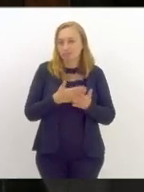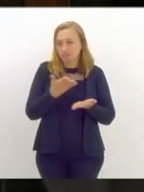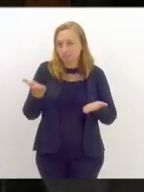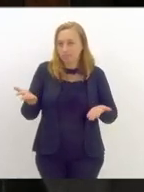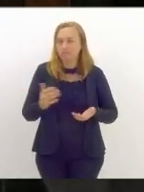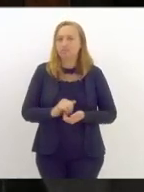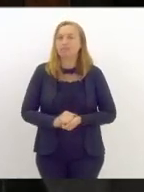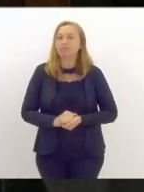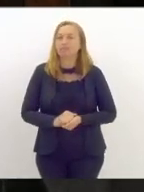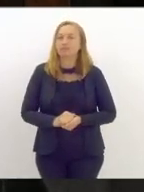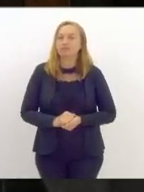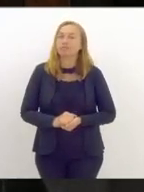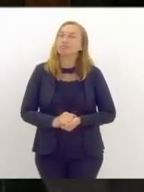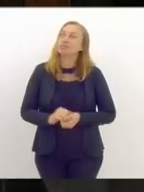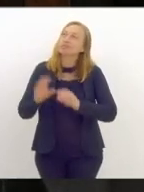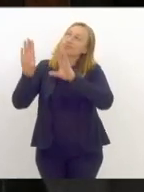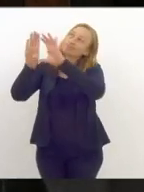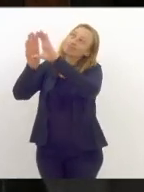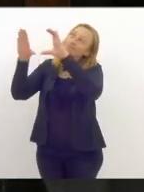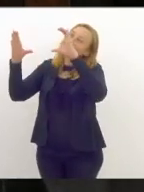Etivadar, está lá no céu.